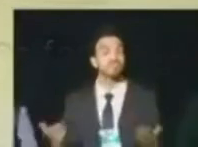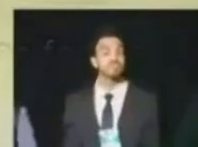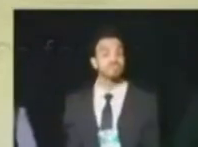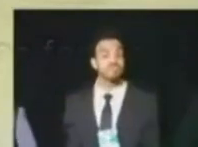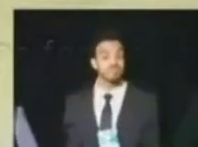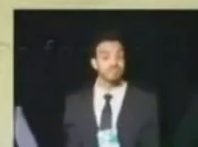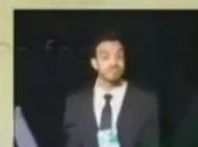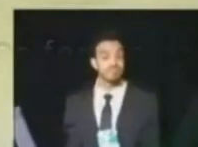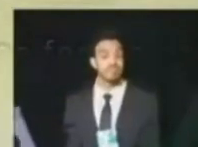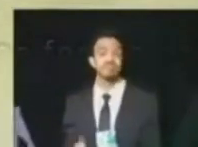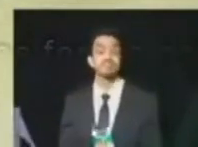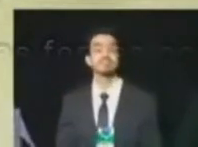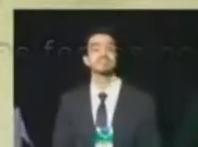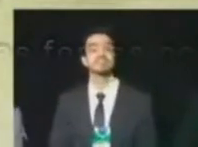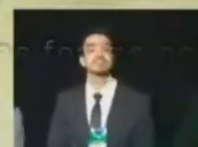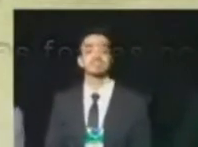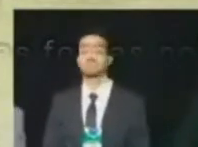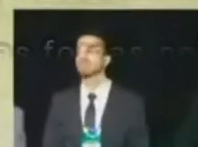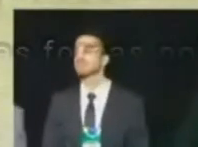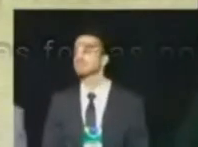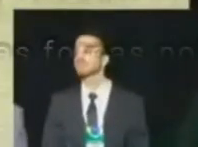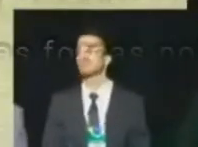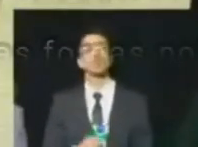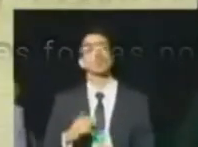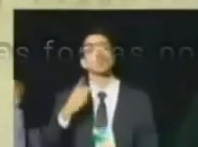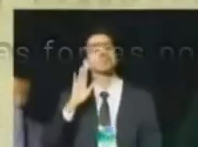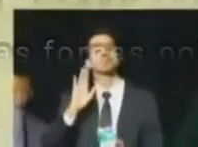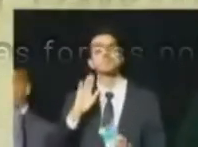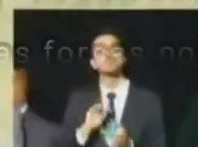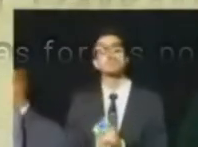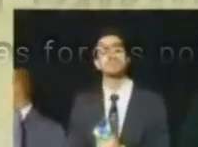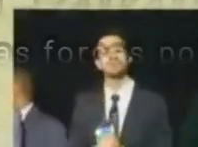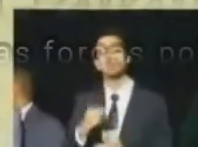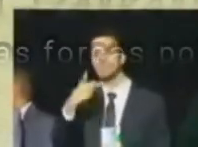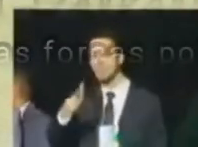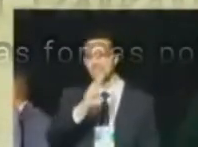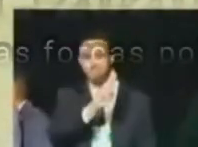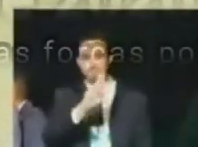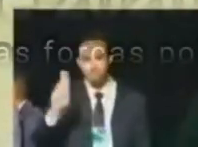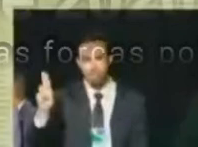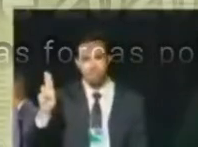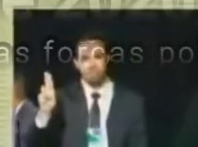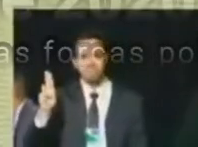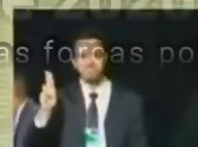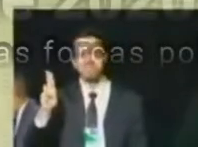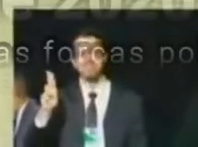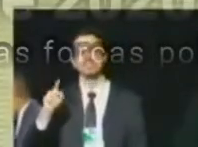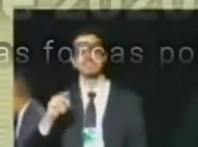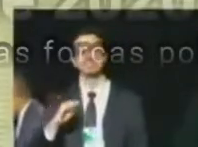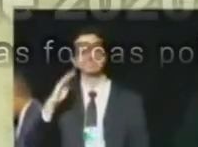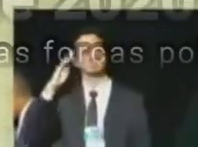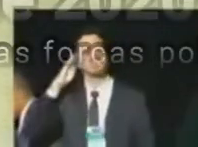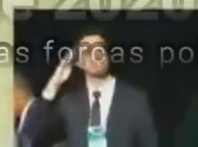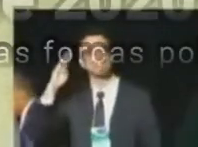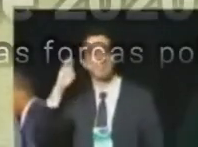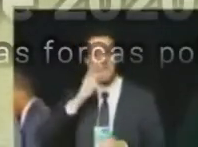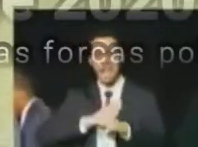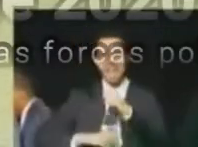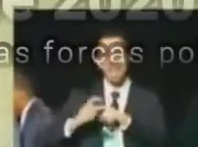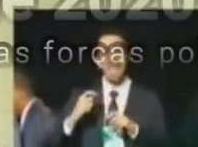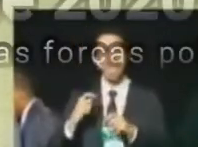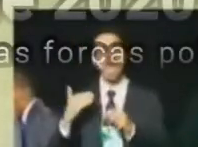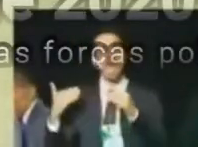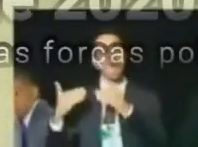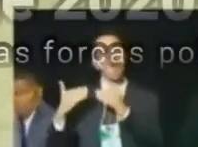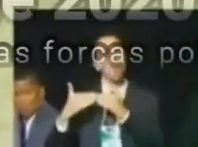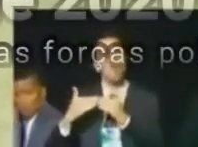nada. Ah, eu quero fazer meu nome. Ah, peraí, o teu nome, em detrimento de uma boa administração, que podemos fazer um bom acordo, quem sabe até